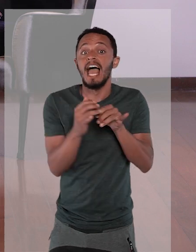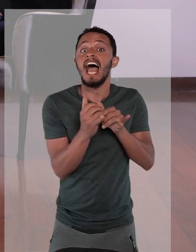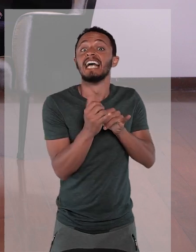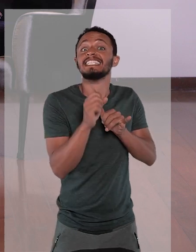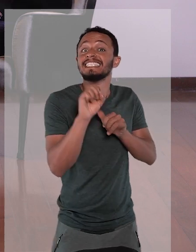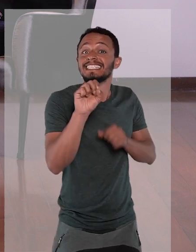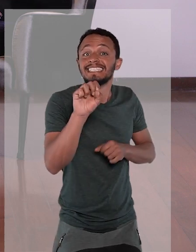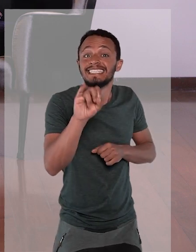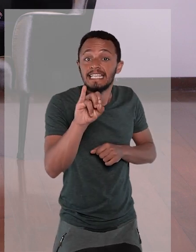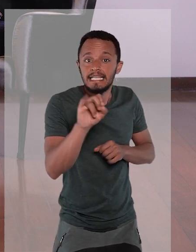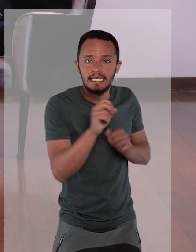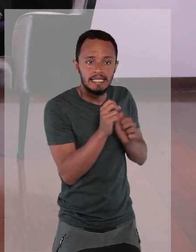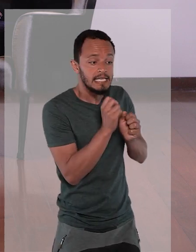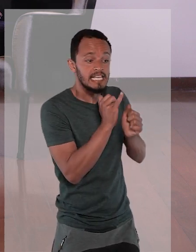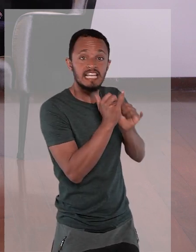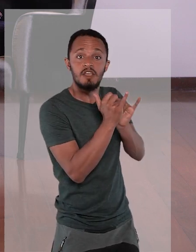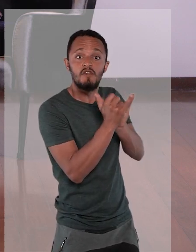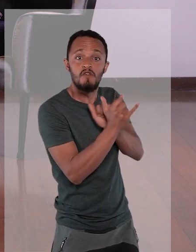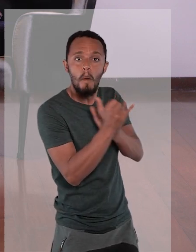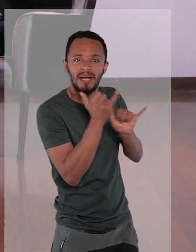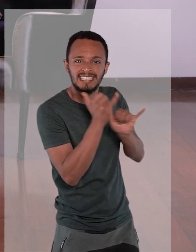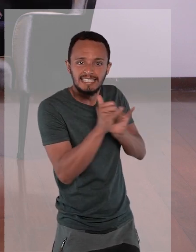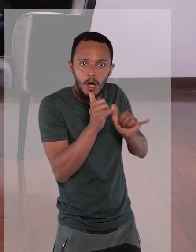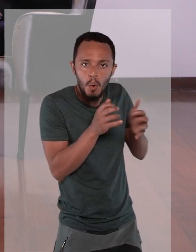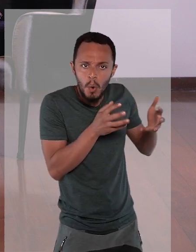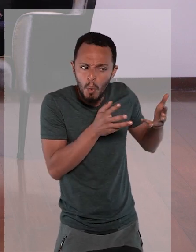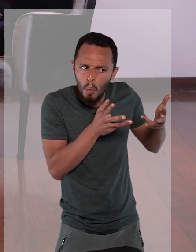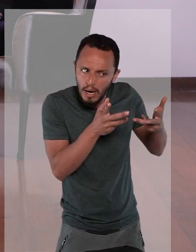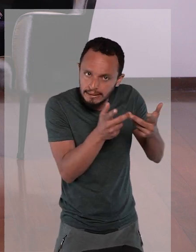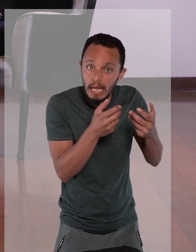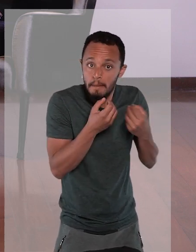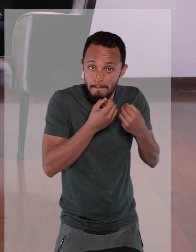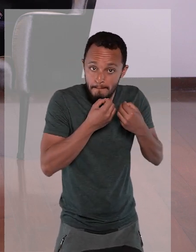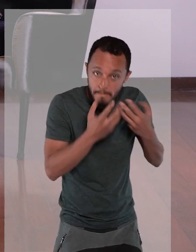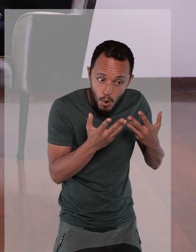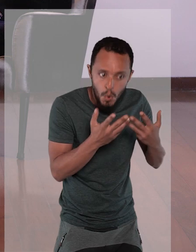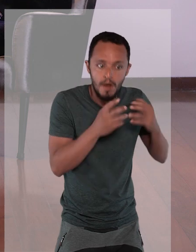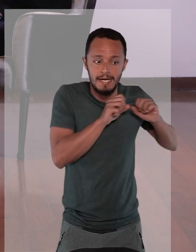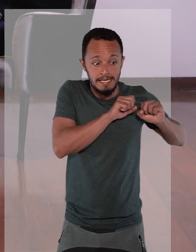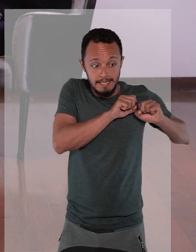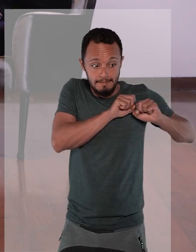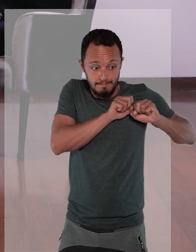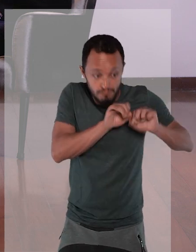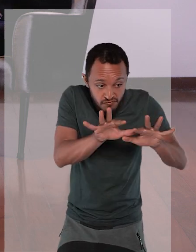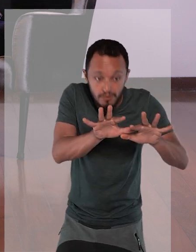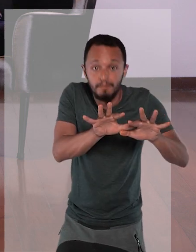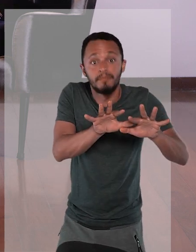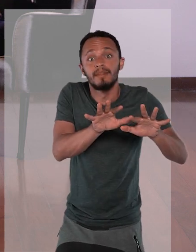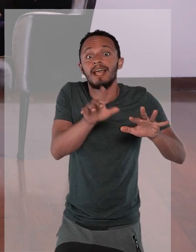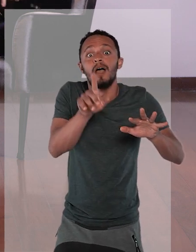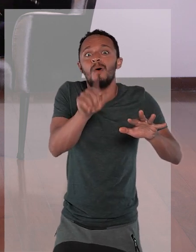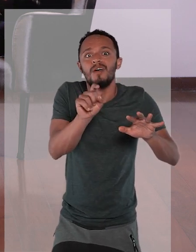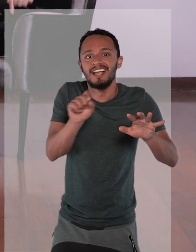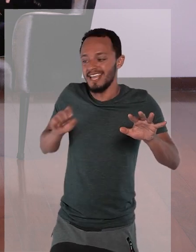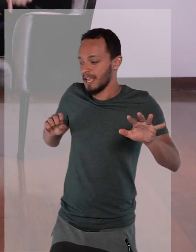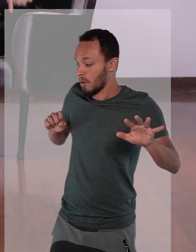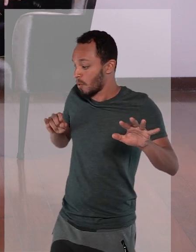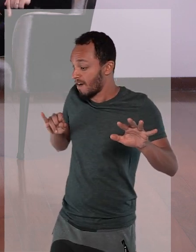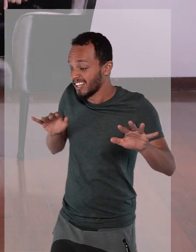pequena chance de conseguir segurar essa pandemia. Nessa